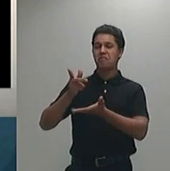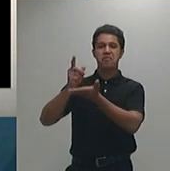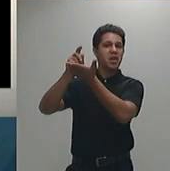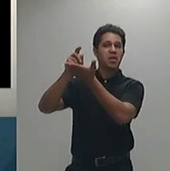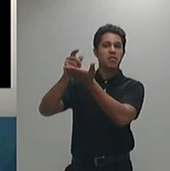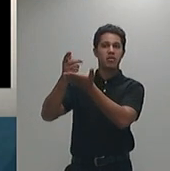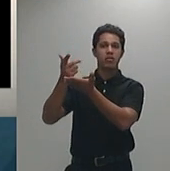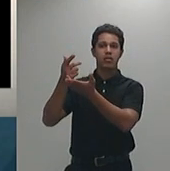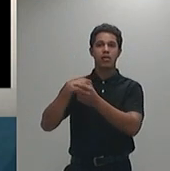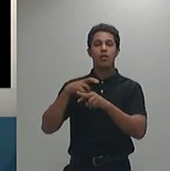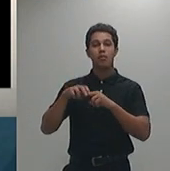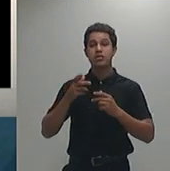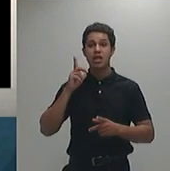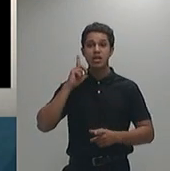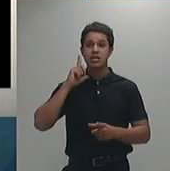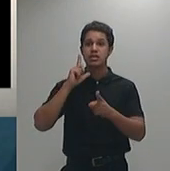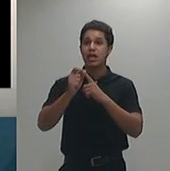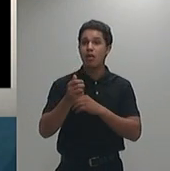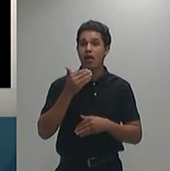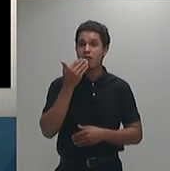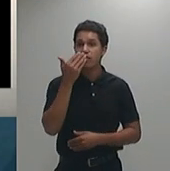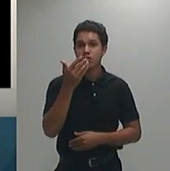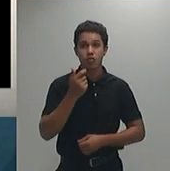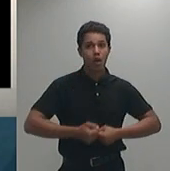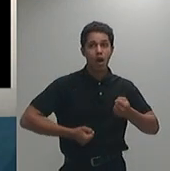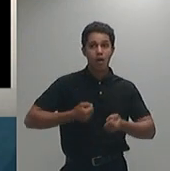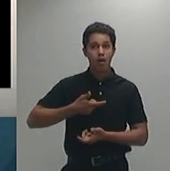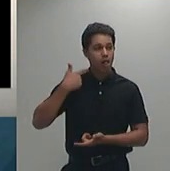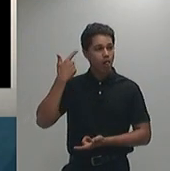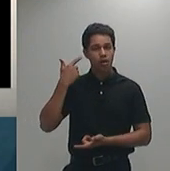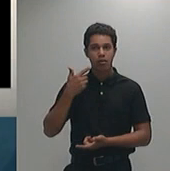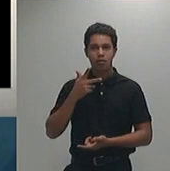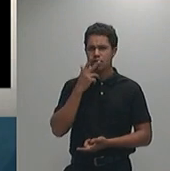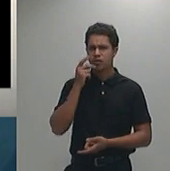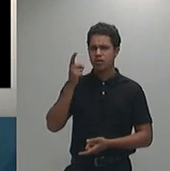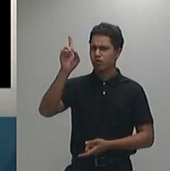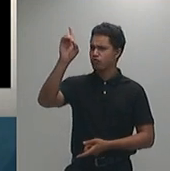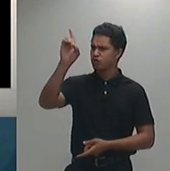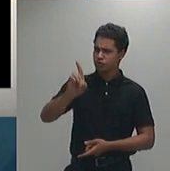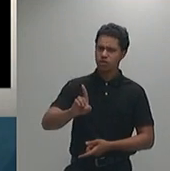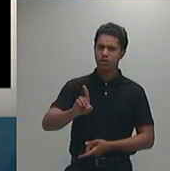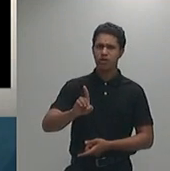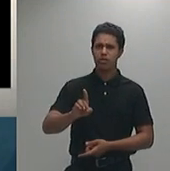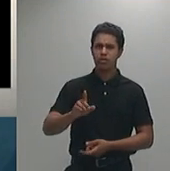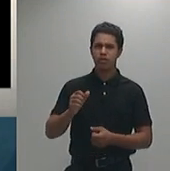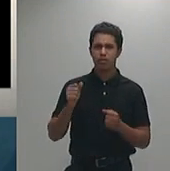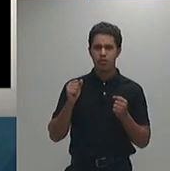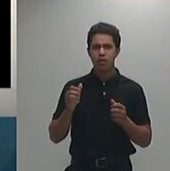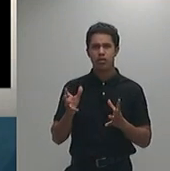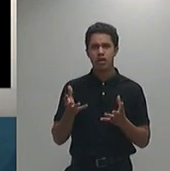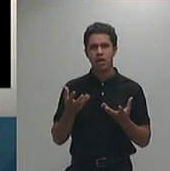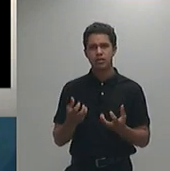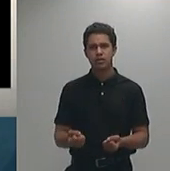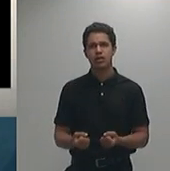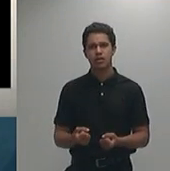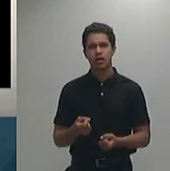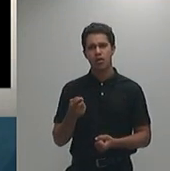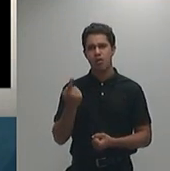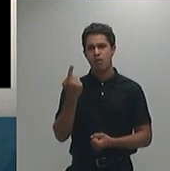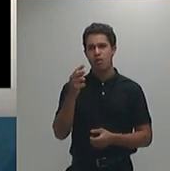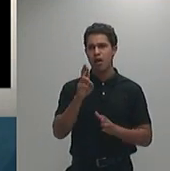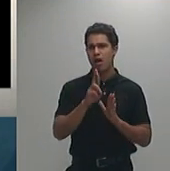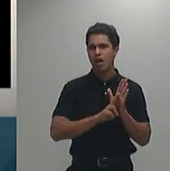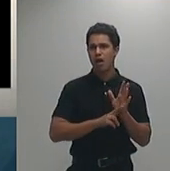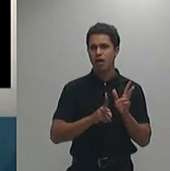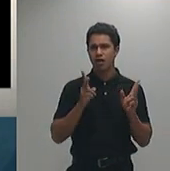frente numa corrida maluca achando que o direito Pode admitir uma regra